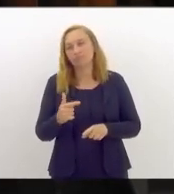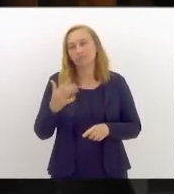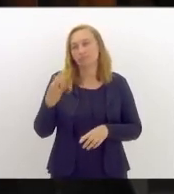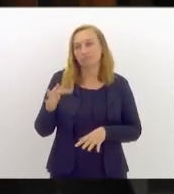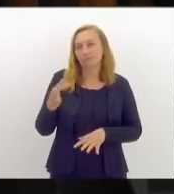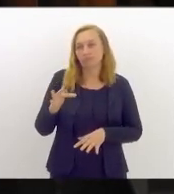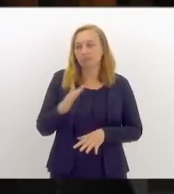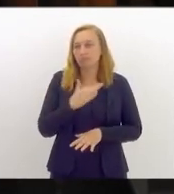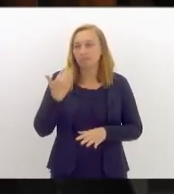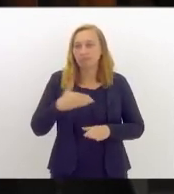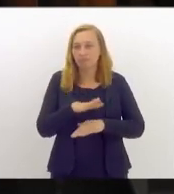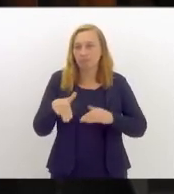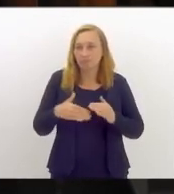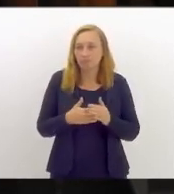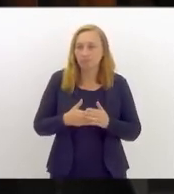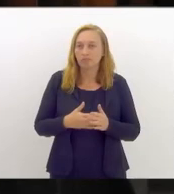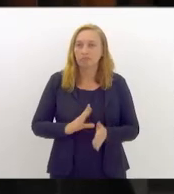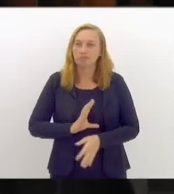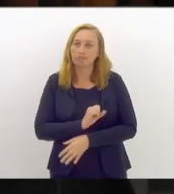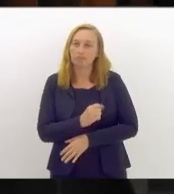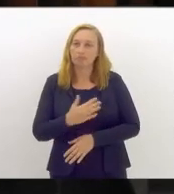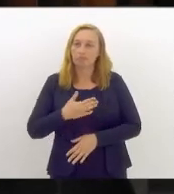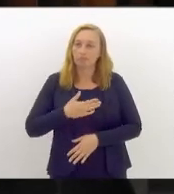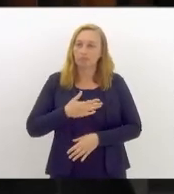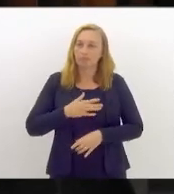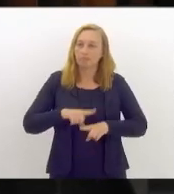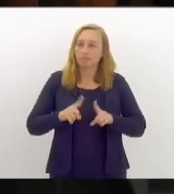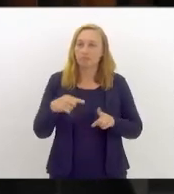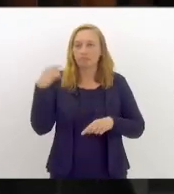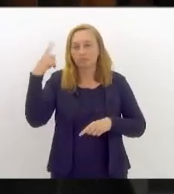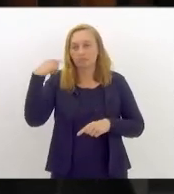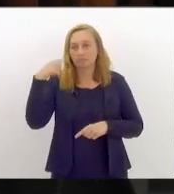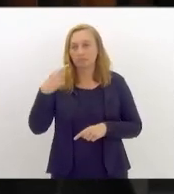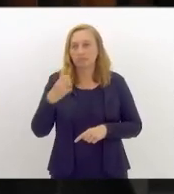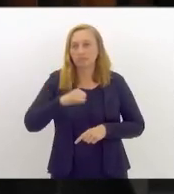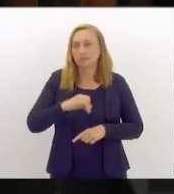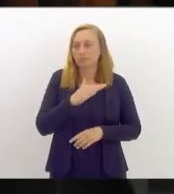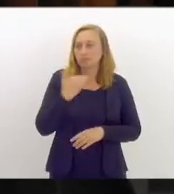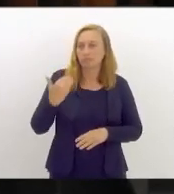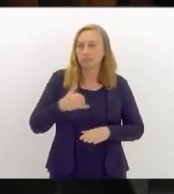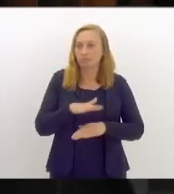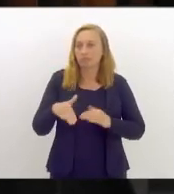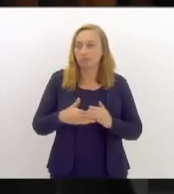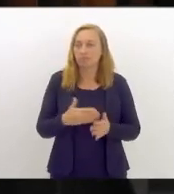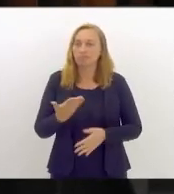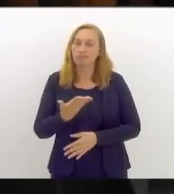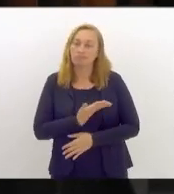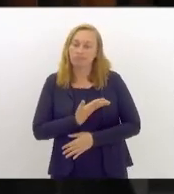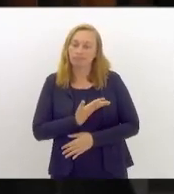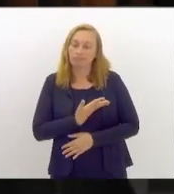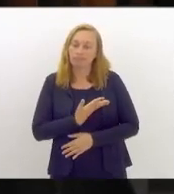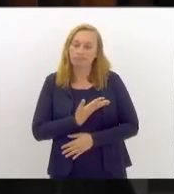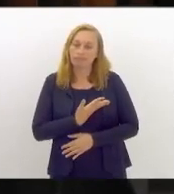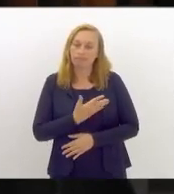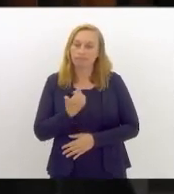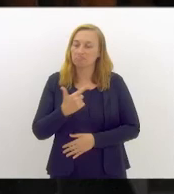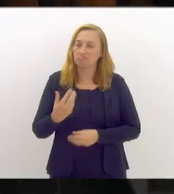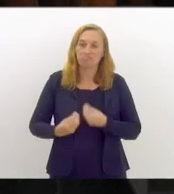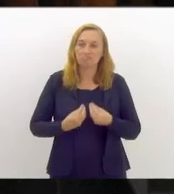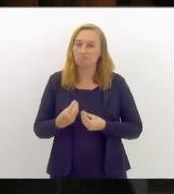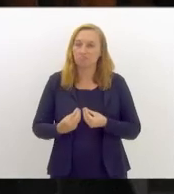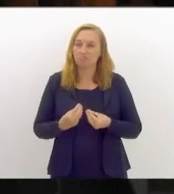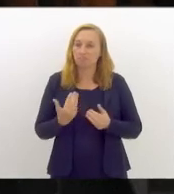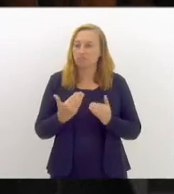tivessem morrido todos os meus amores mas enlouqueceria se morressem todos os meus amigos e não há como